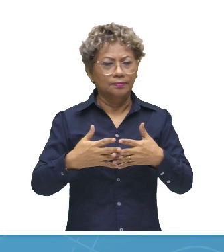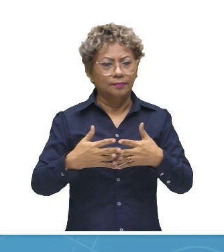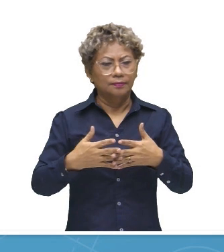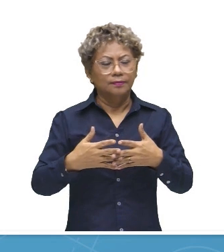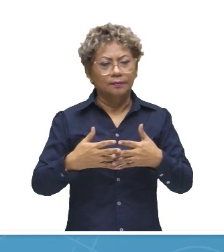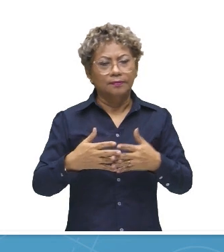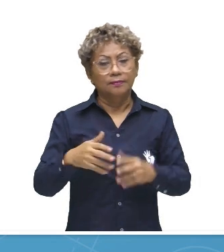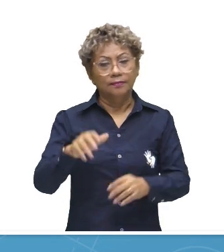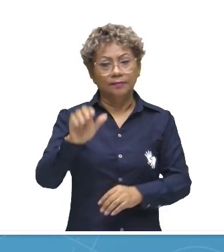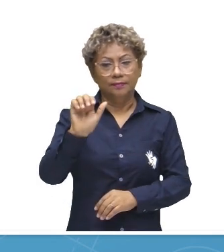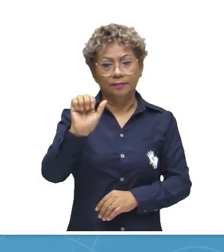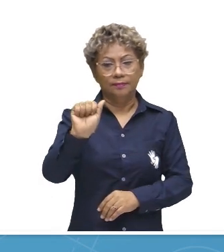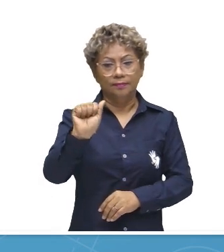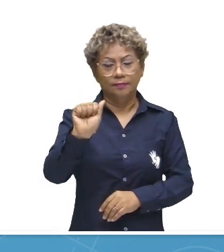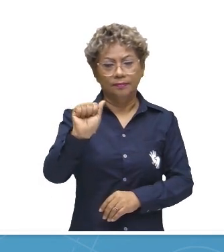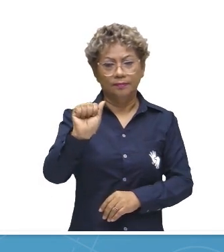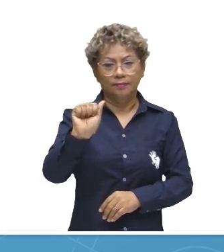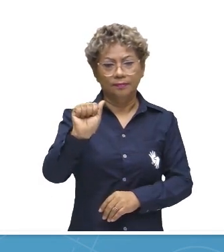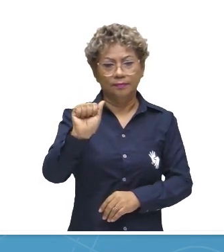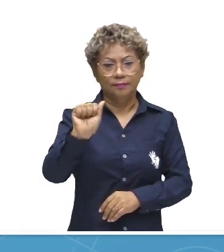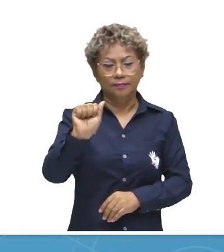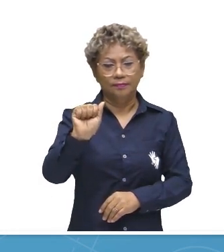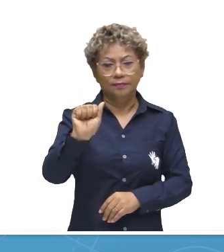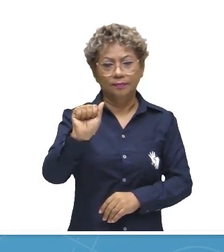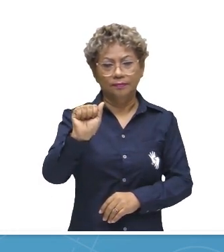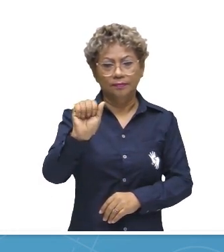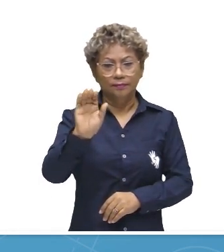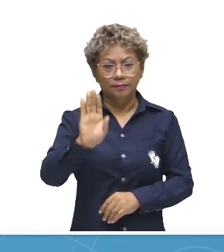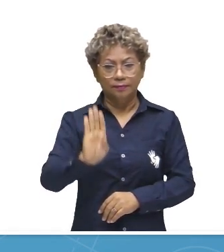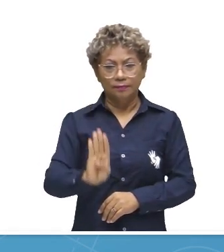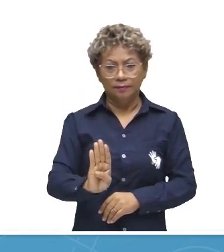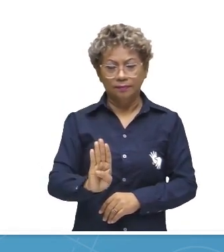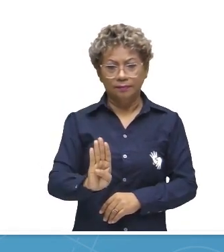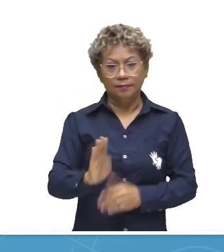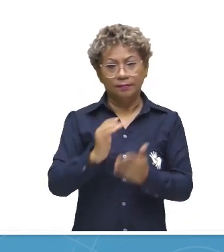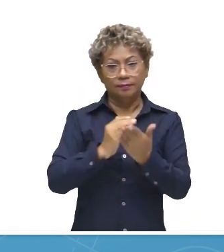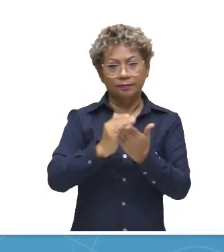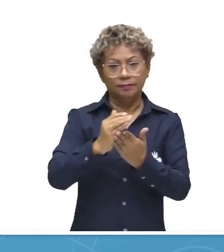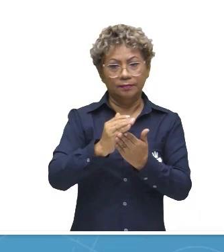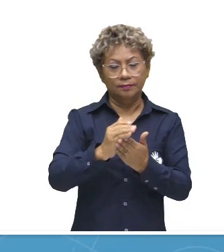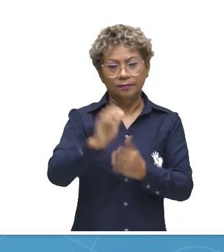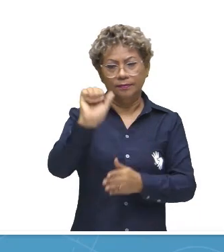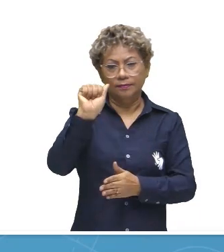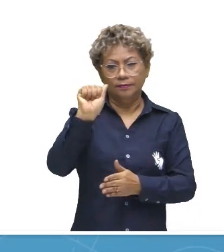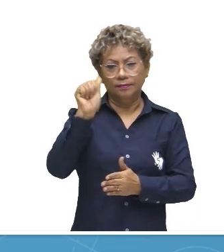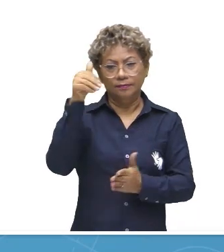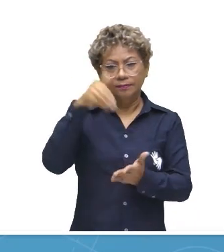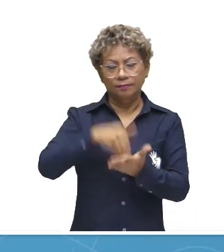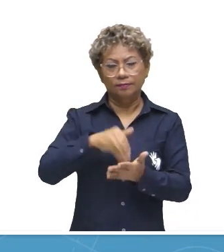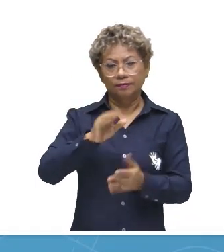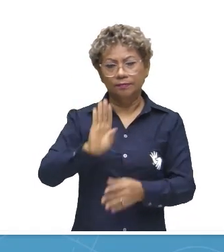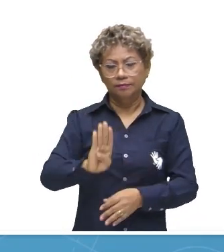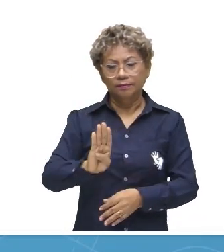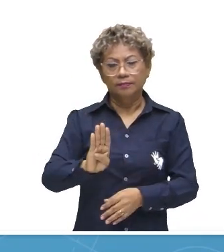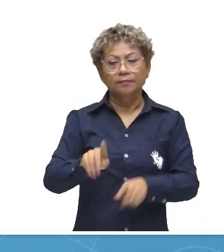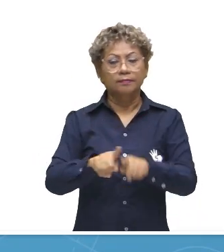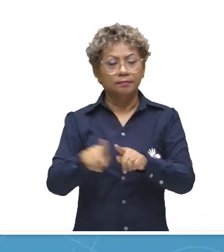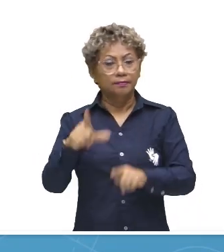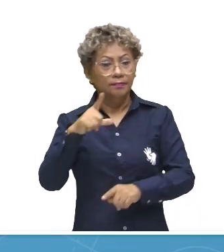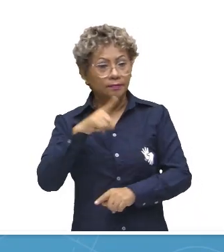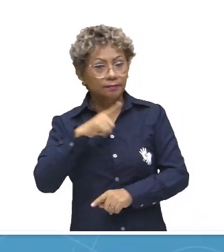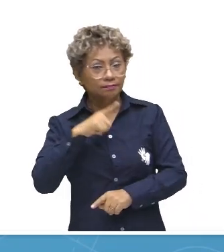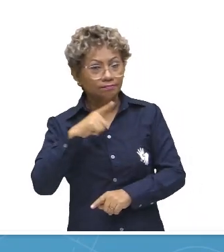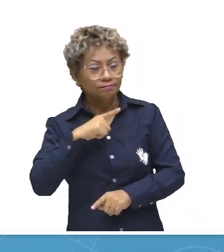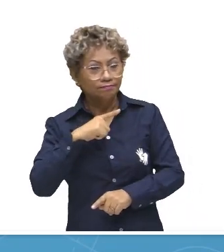em A, né? E um fim em B. Mas observe que existe aqui um